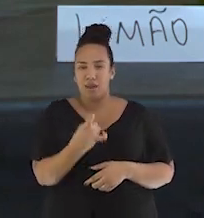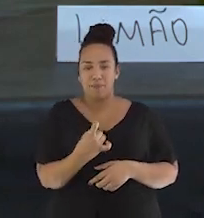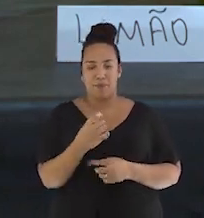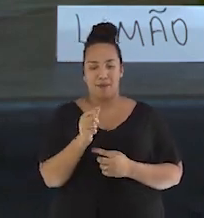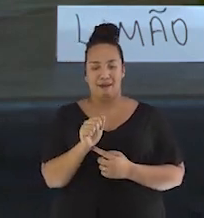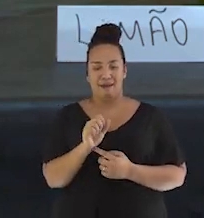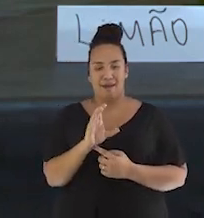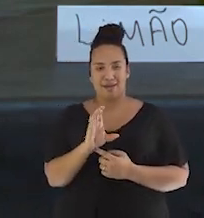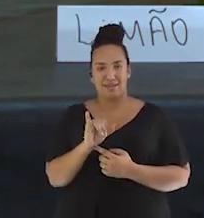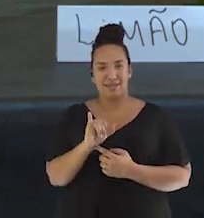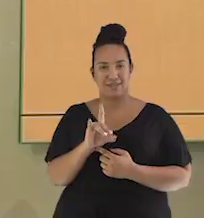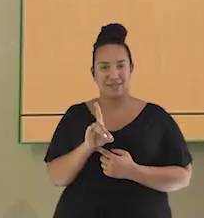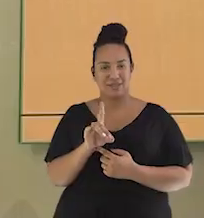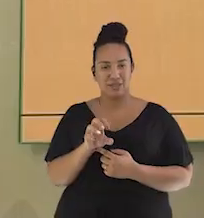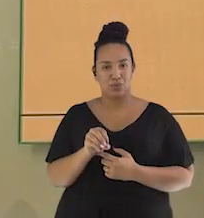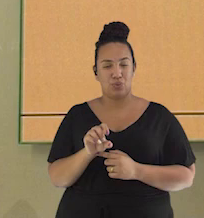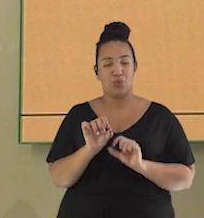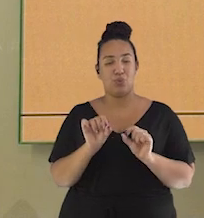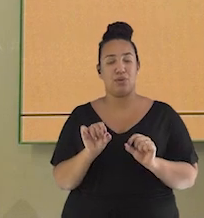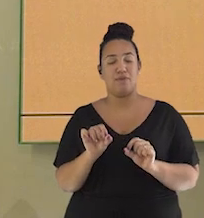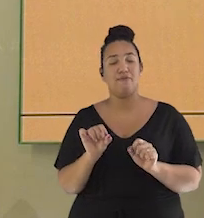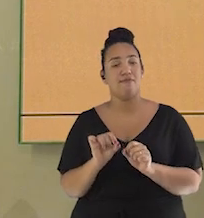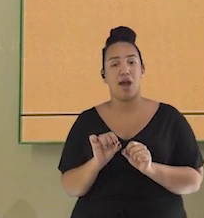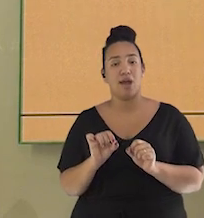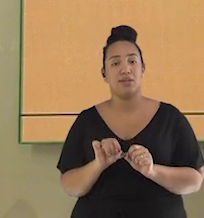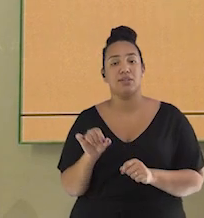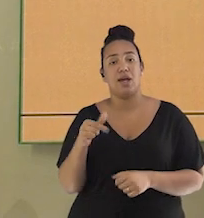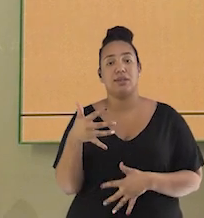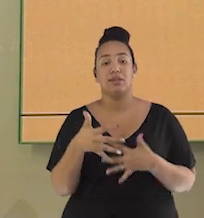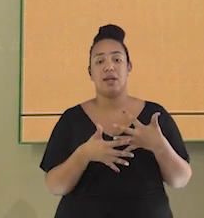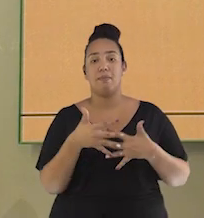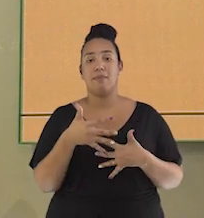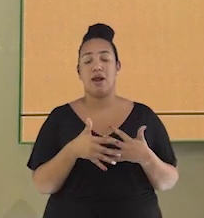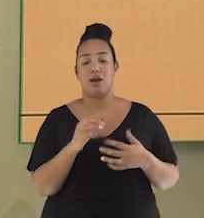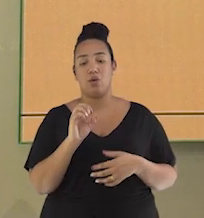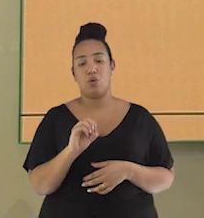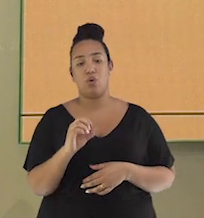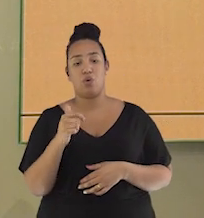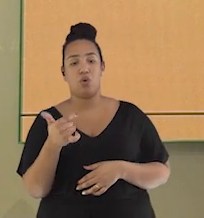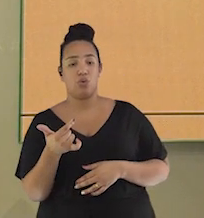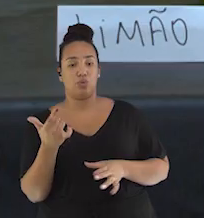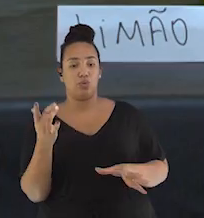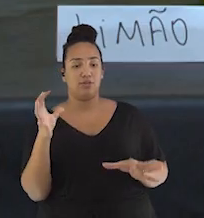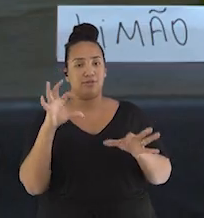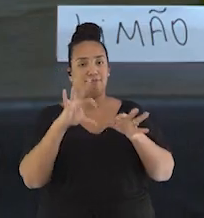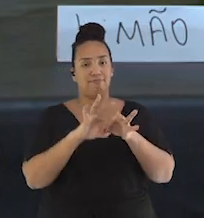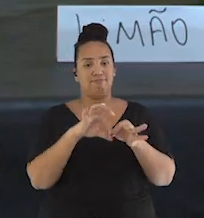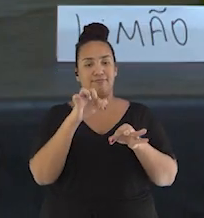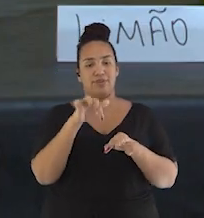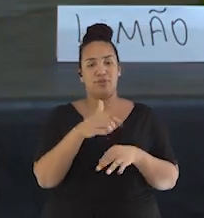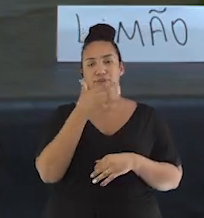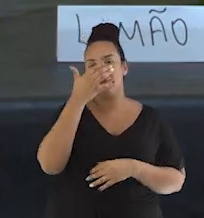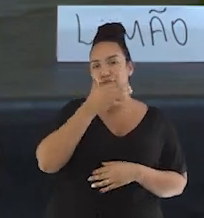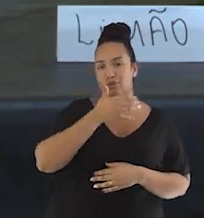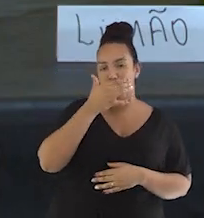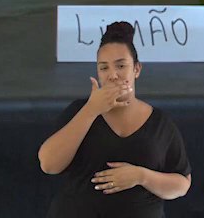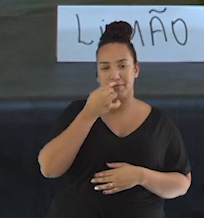limão impede que o oxigênio do ar faça uma reação com a fruta. Olha que